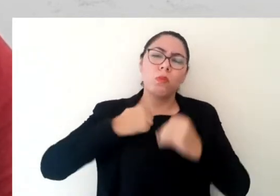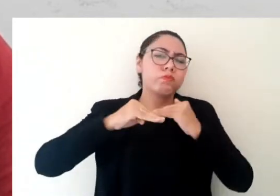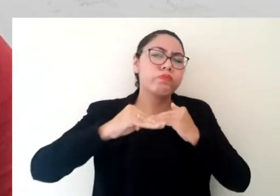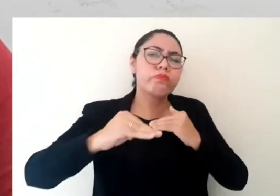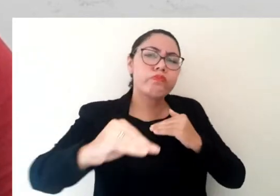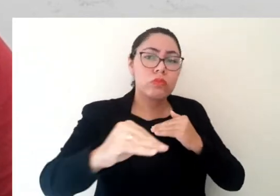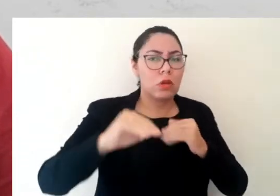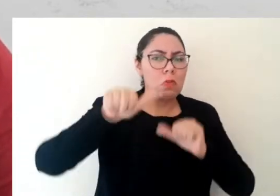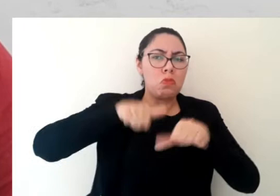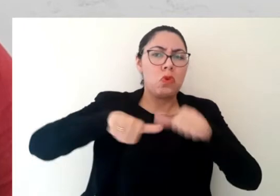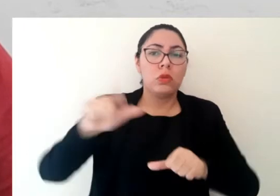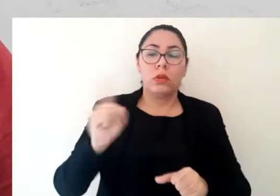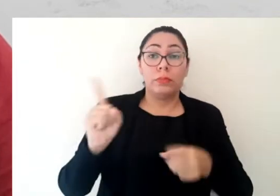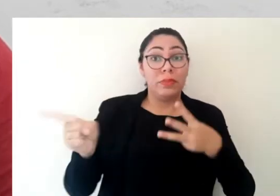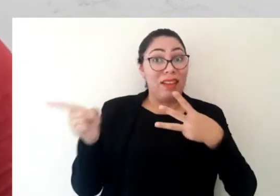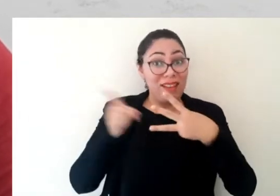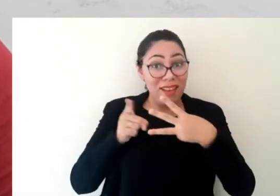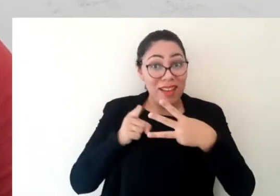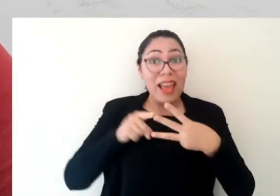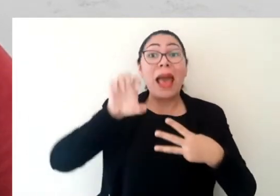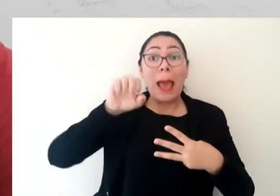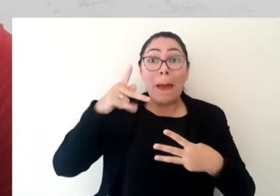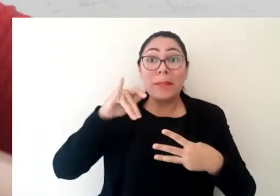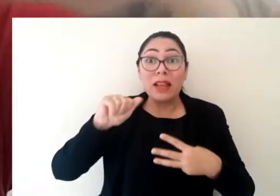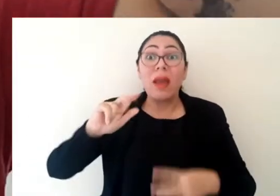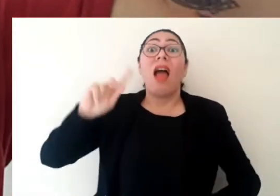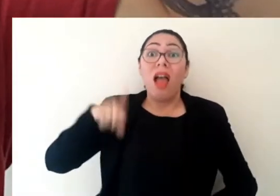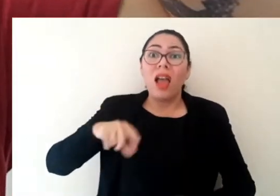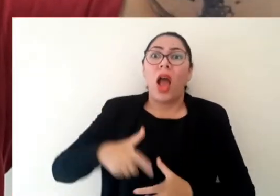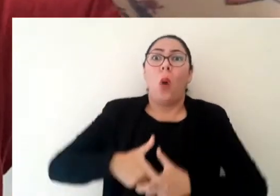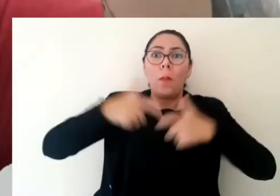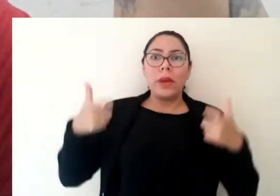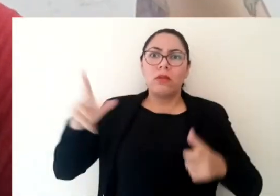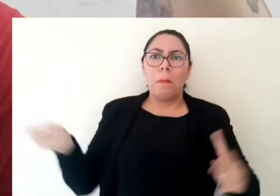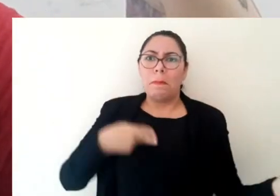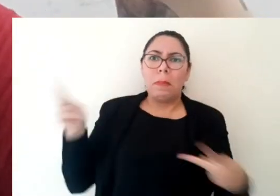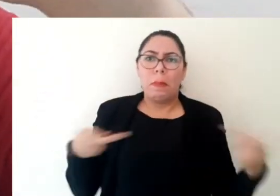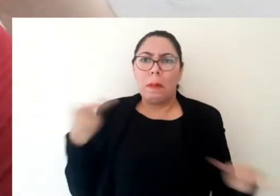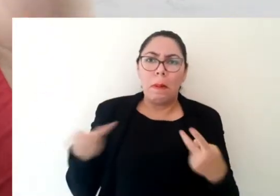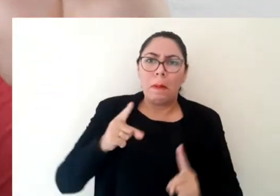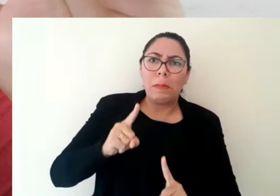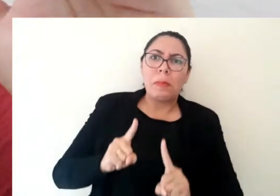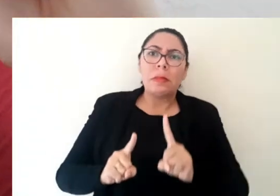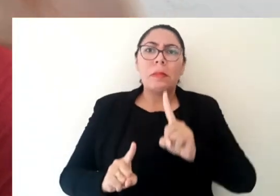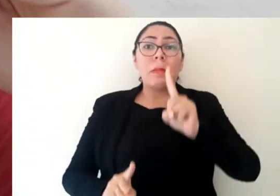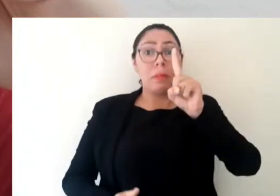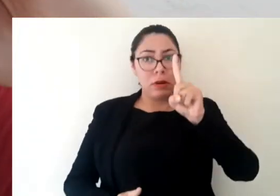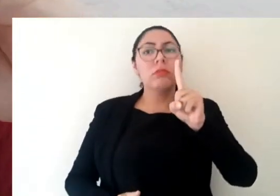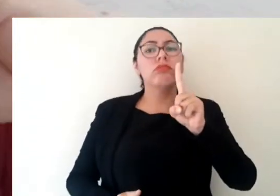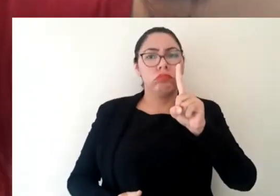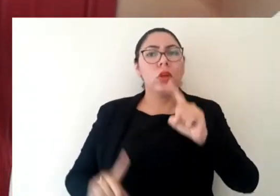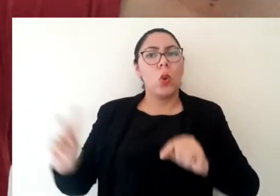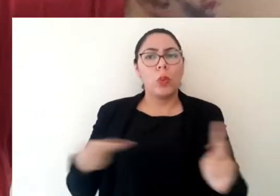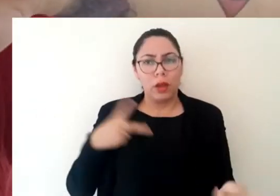doença, e aquilo não se modificar muito. E epidemia é quando você tem um surto daquela doença. Não tinha ou tinha uma quantidade muito pequena,